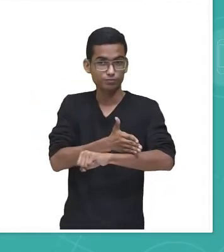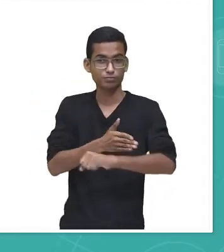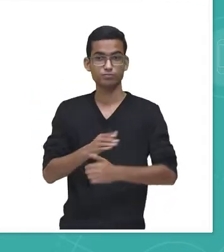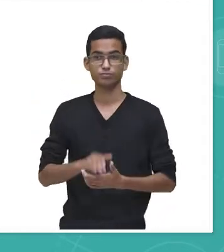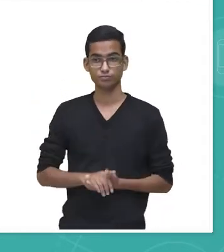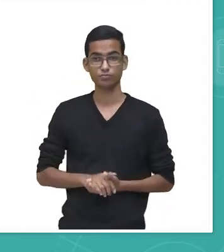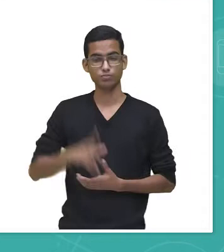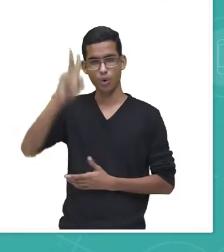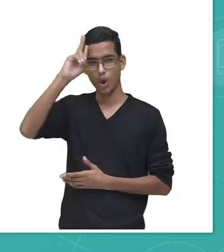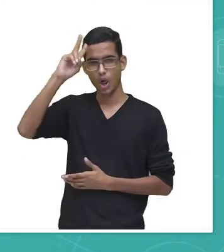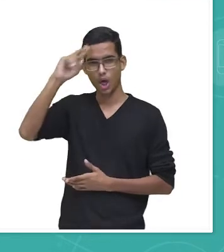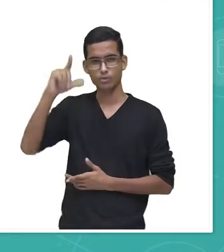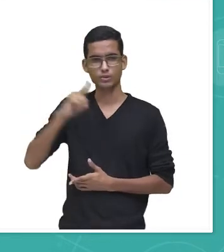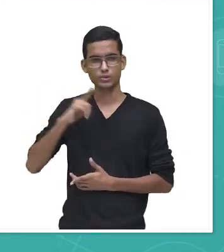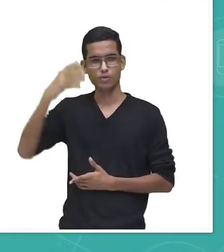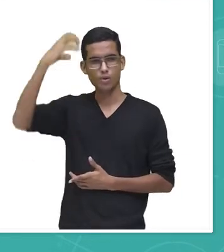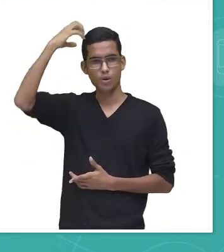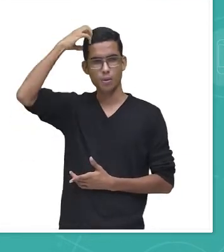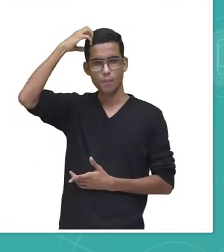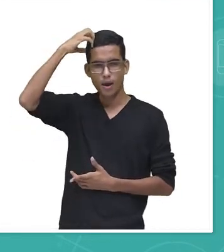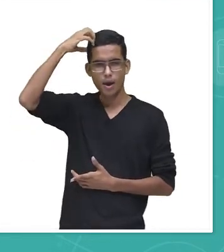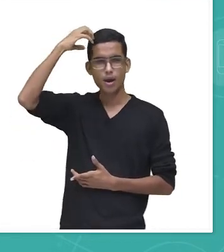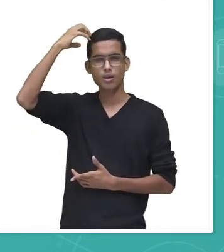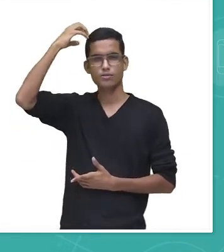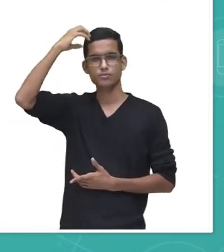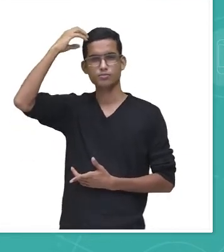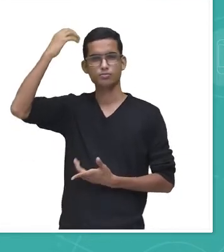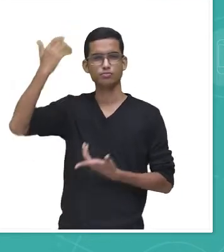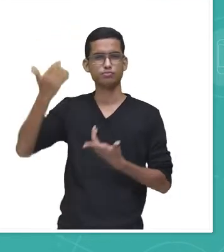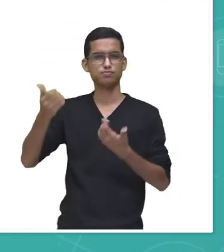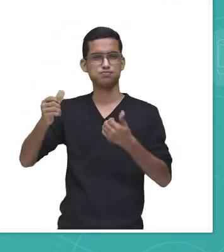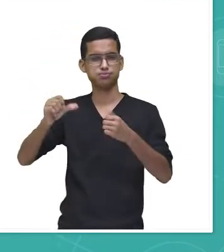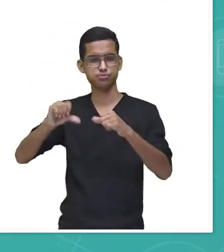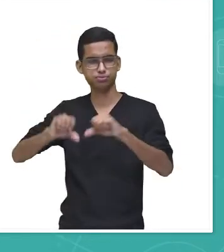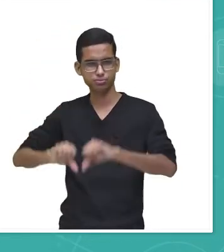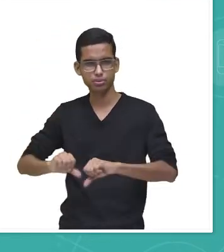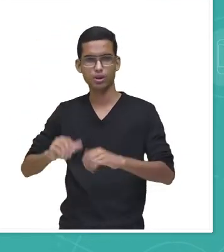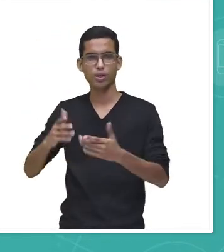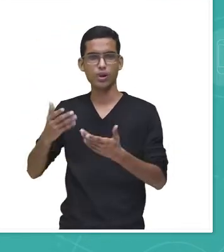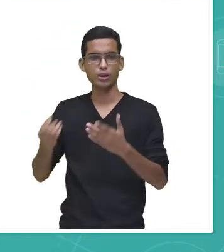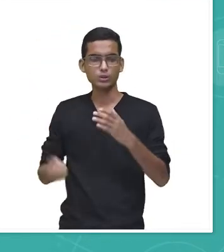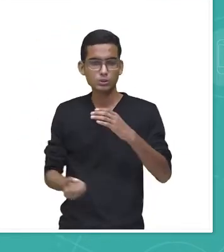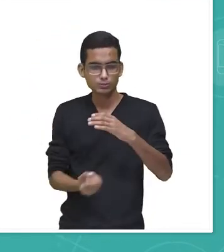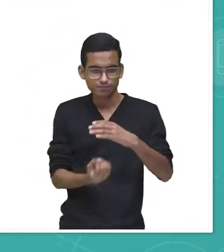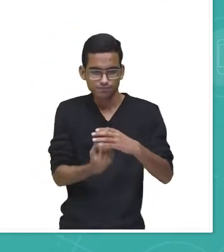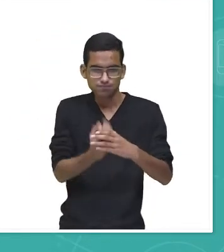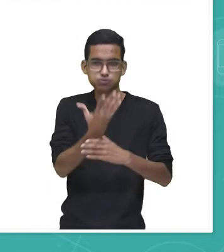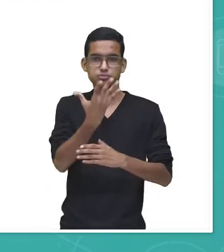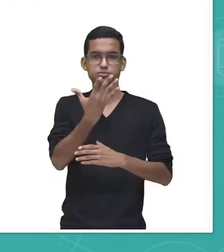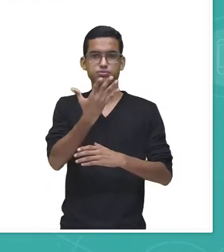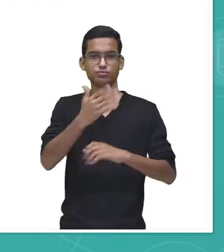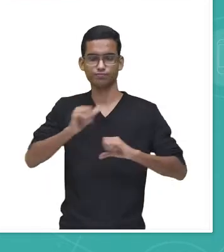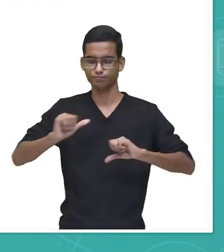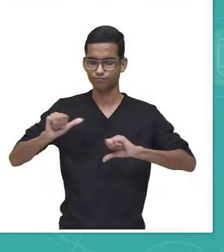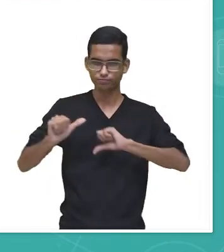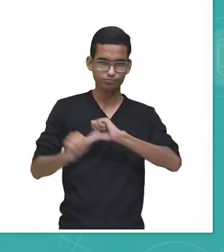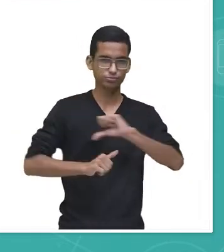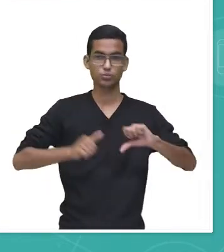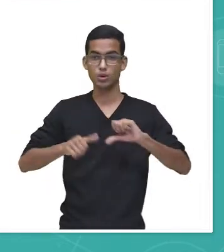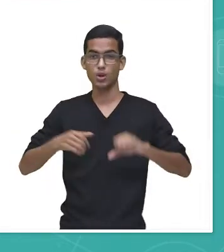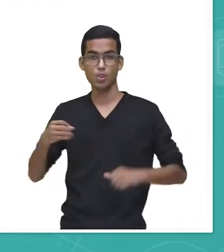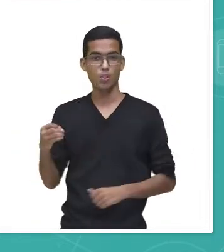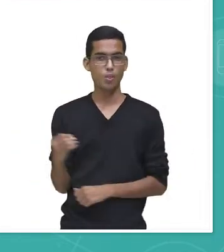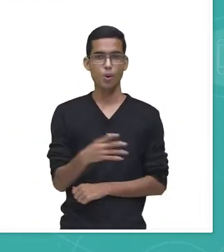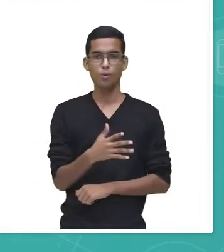tive a queda do Império Romano do Ocidente e vai surgir essa nova transformação. Então,